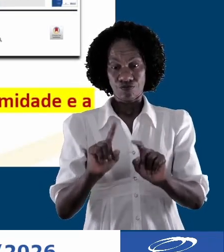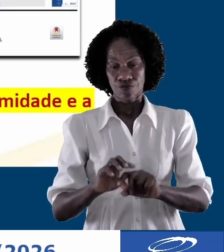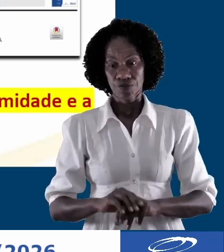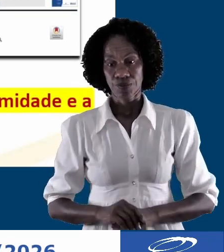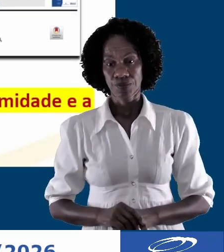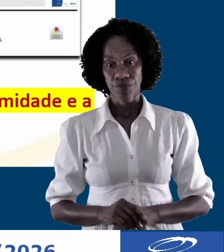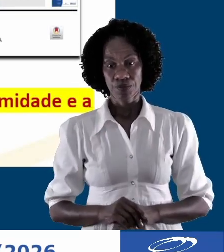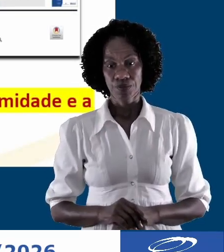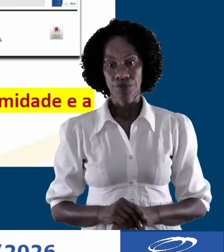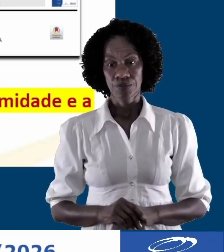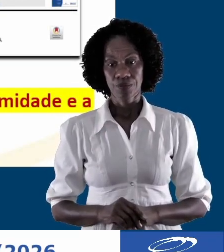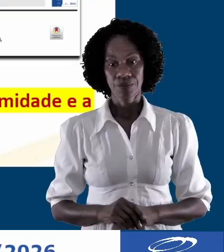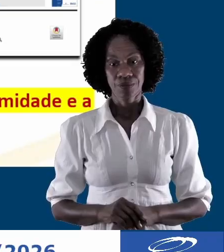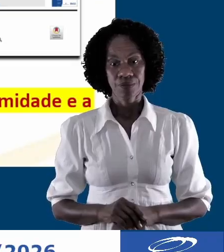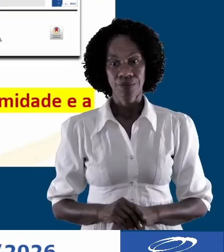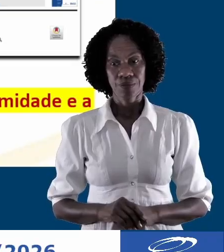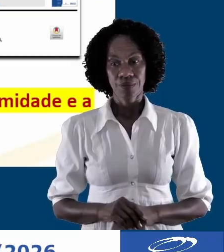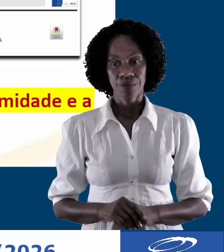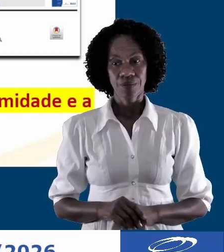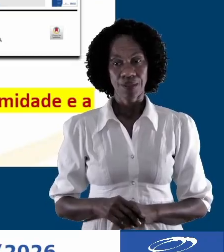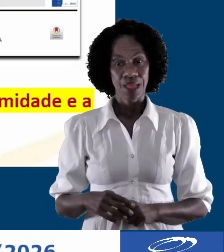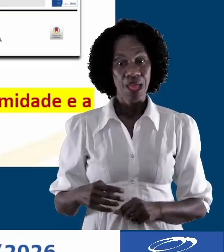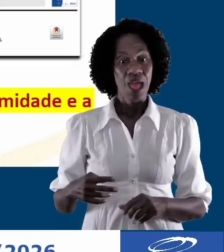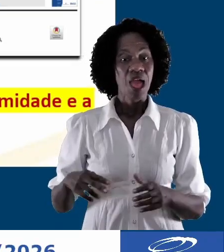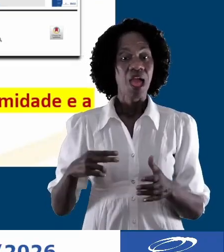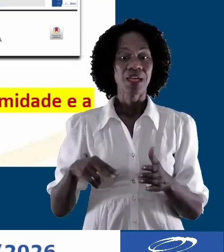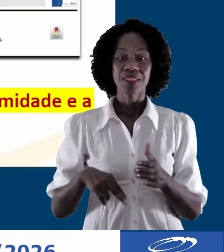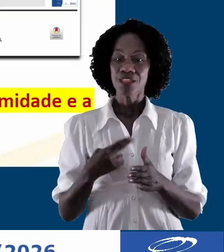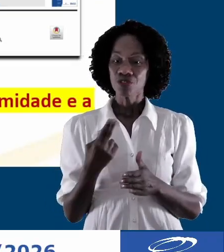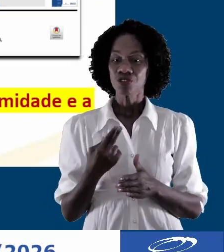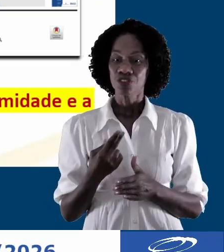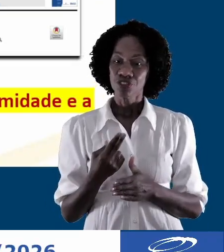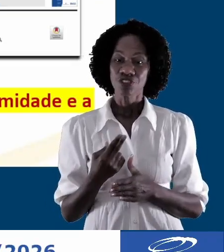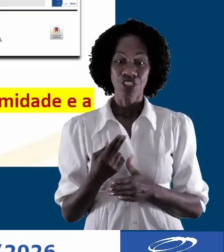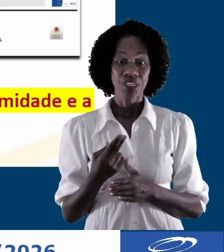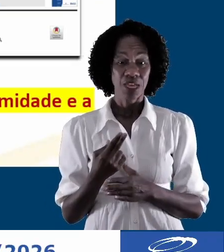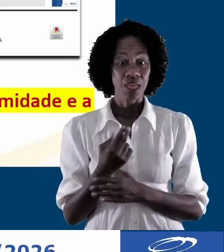A cirurgia na doença ativa da tuberculose ela é segura, diferente da infecção